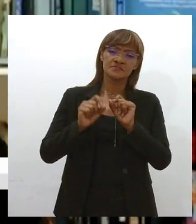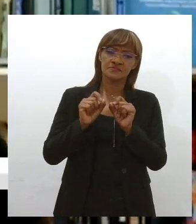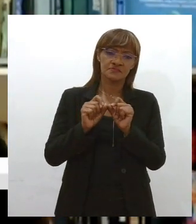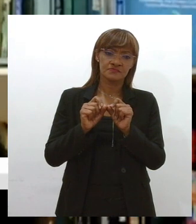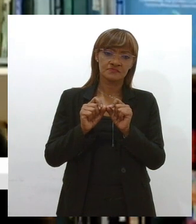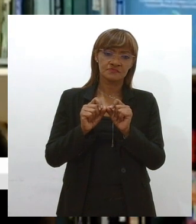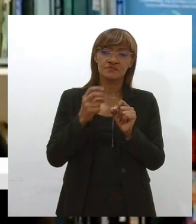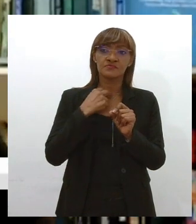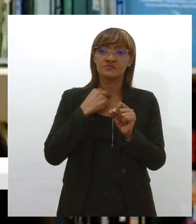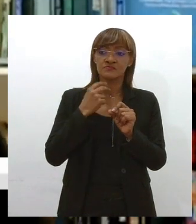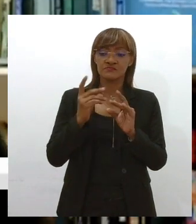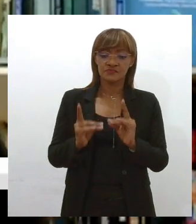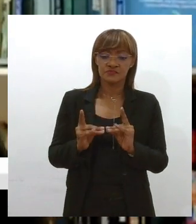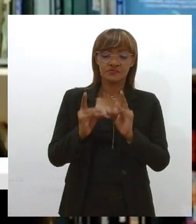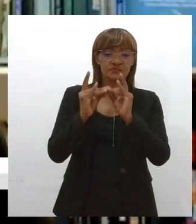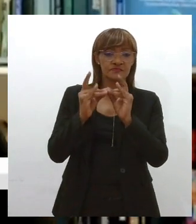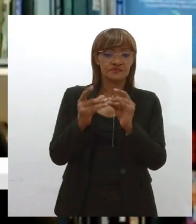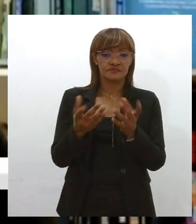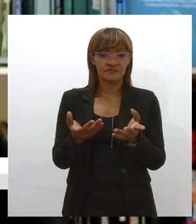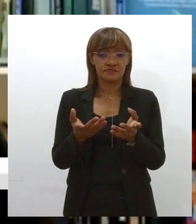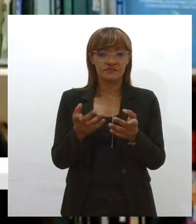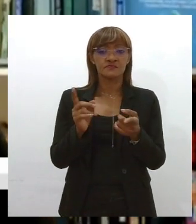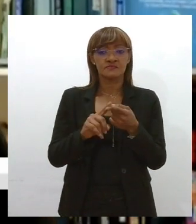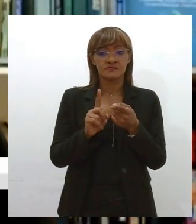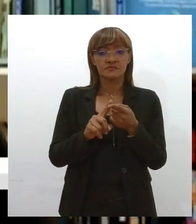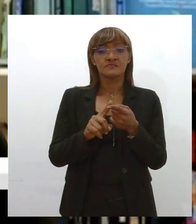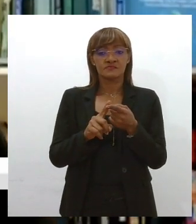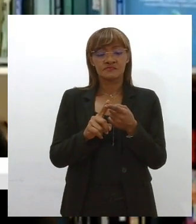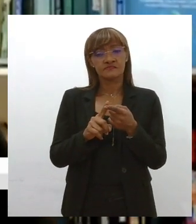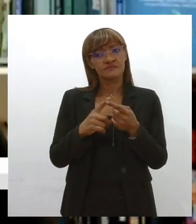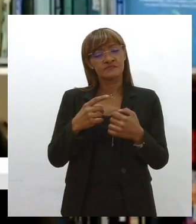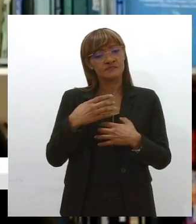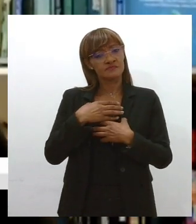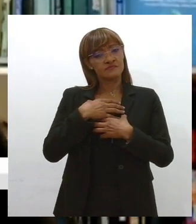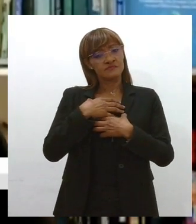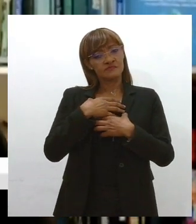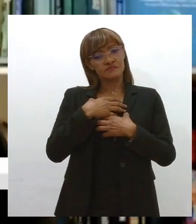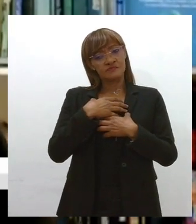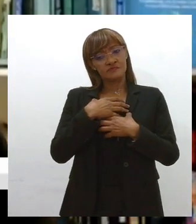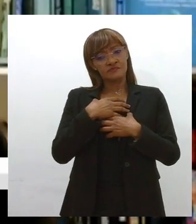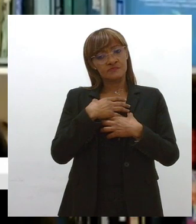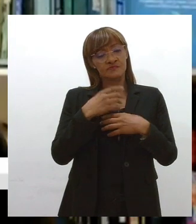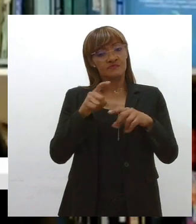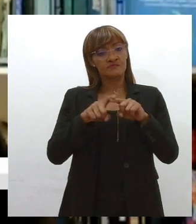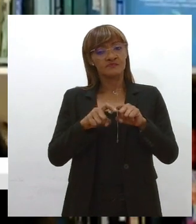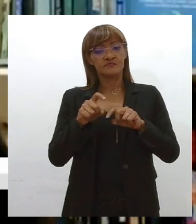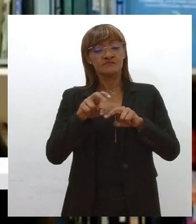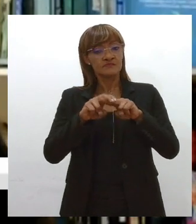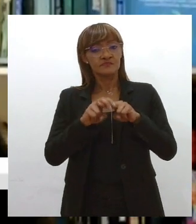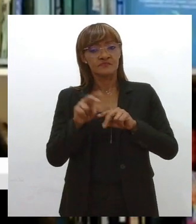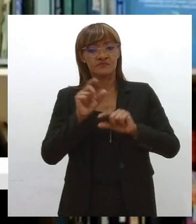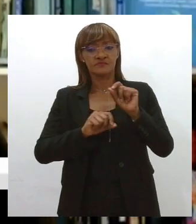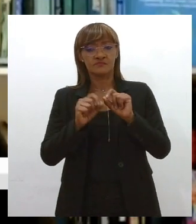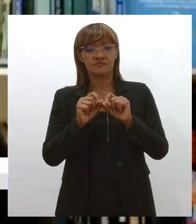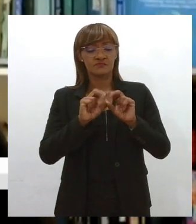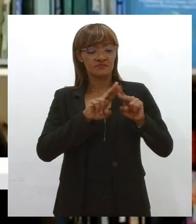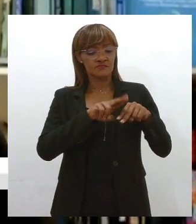realizados. E isso também afeta bastante, tanto o processo de elaboração de luto,